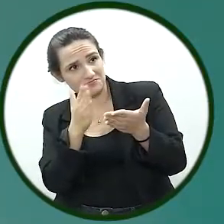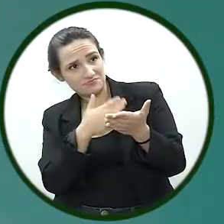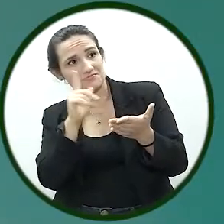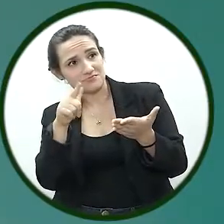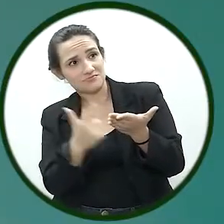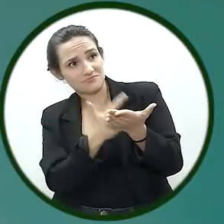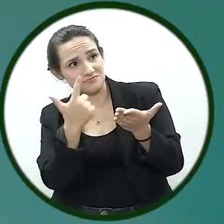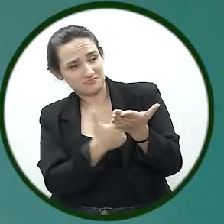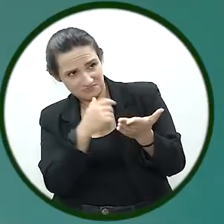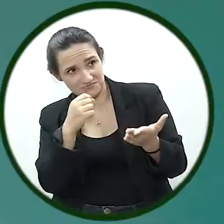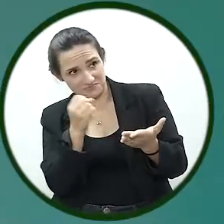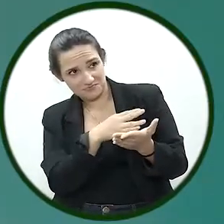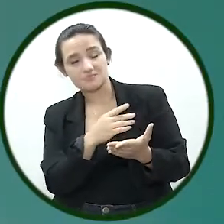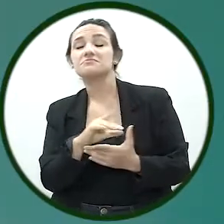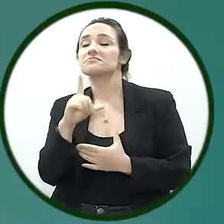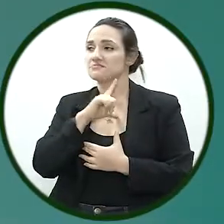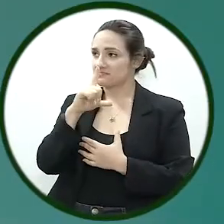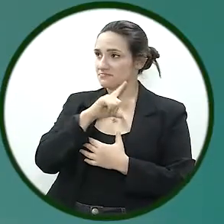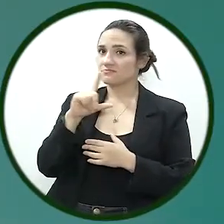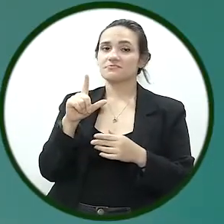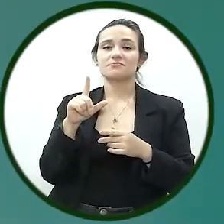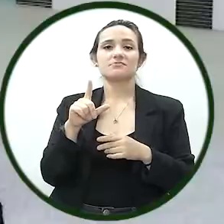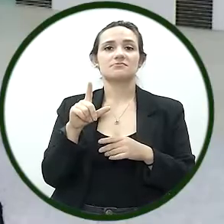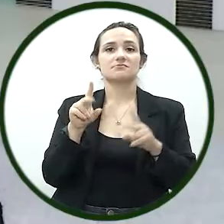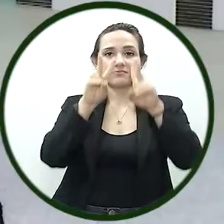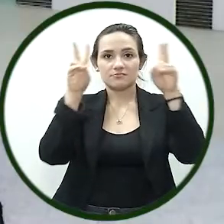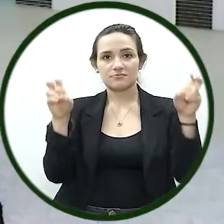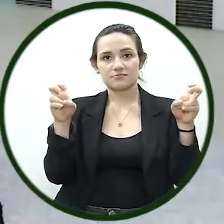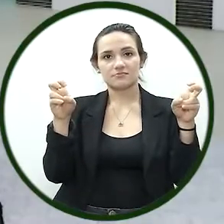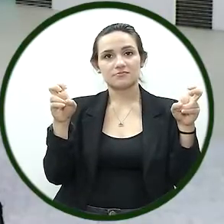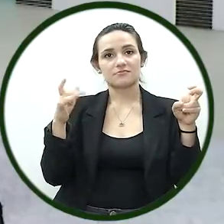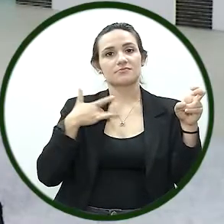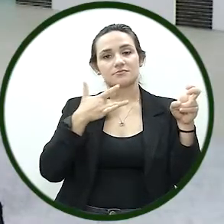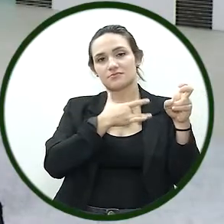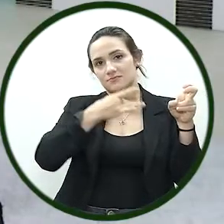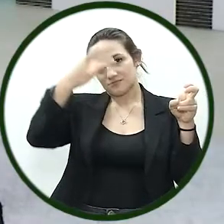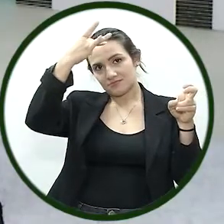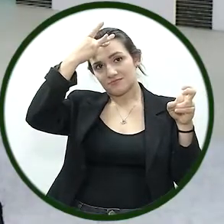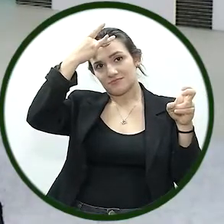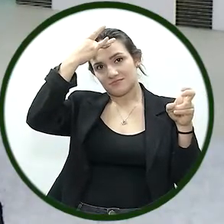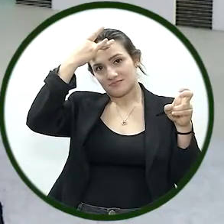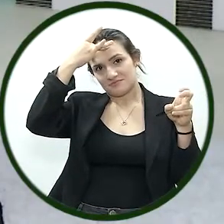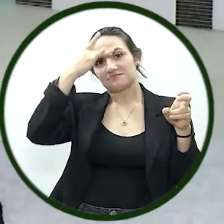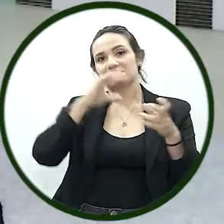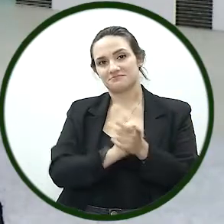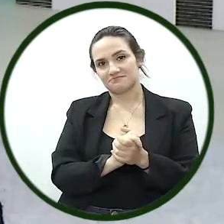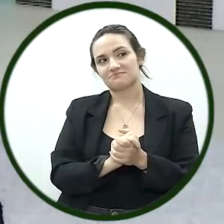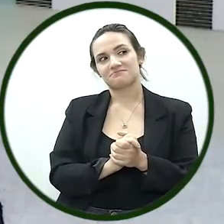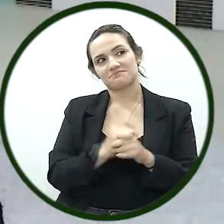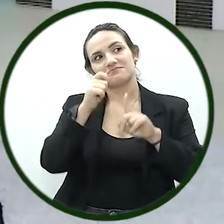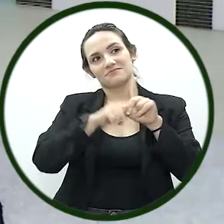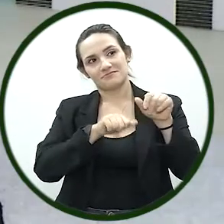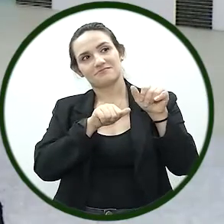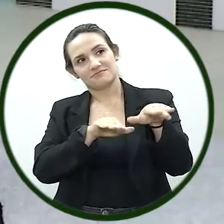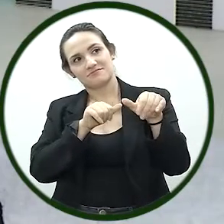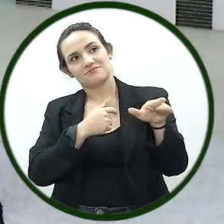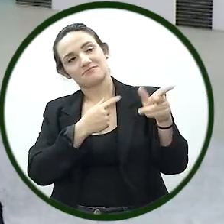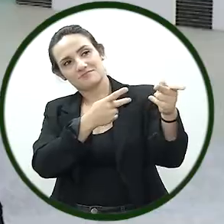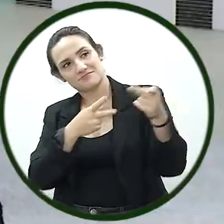né? Sobre saúde mental na caserna, né? Saúde mental. Vamos trazer você aqui em setembro para falar do Setembro Amarelo. Tá